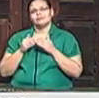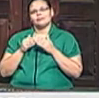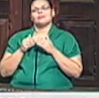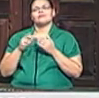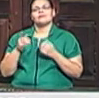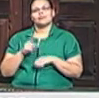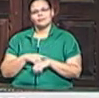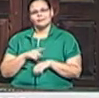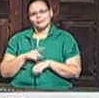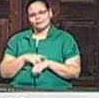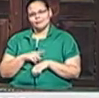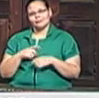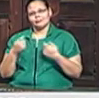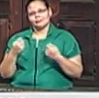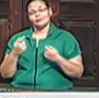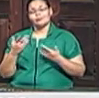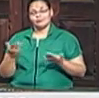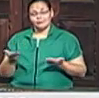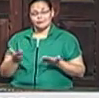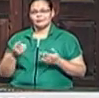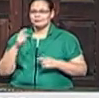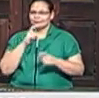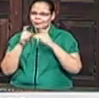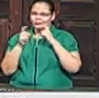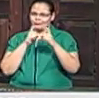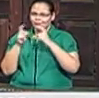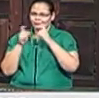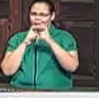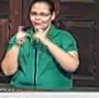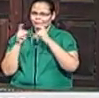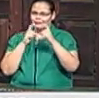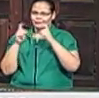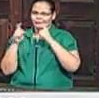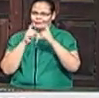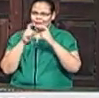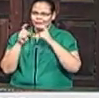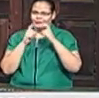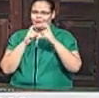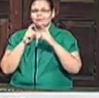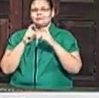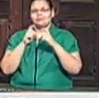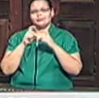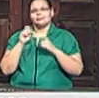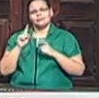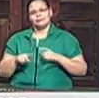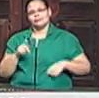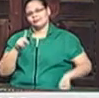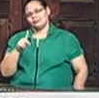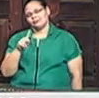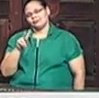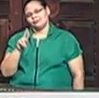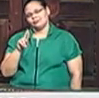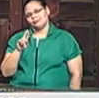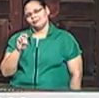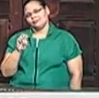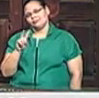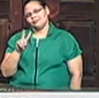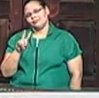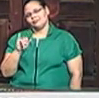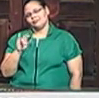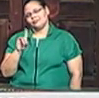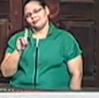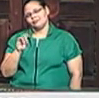travessia. Estamos aqui a discutir a questão previdenciária